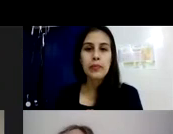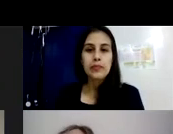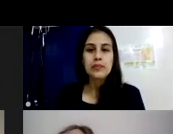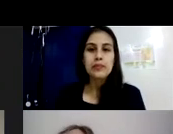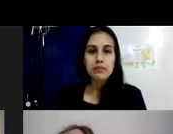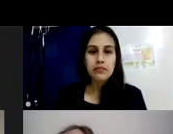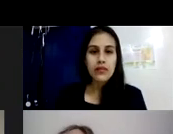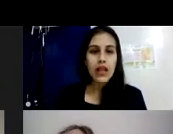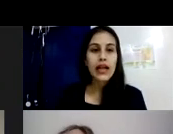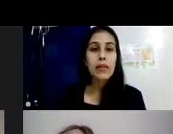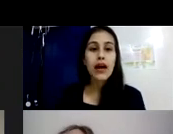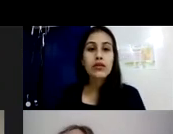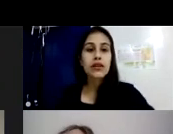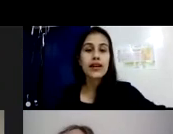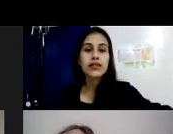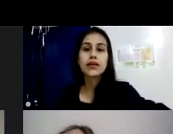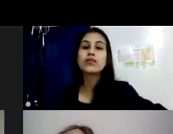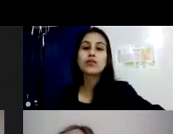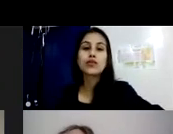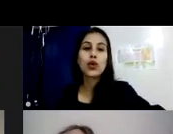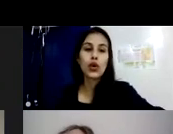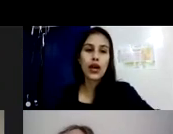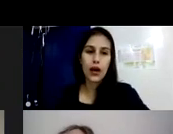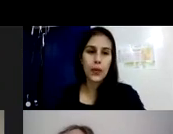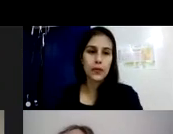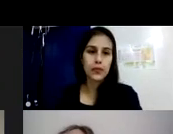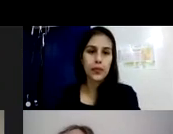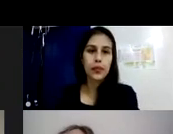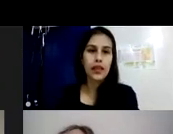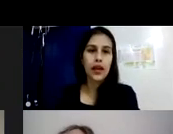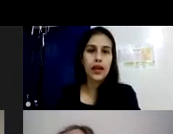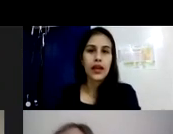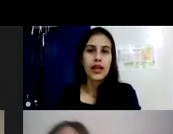tá? Aí é má conservação do local.